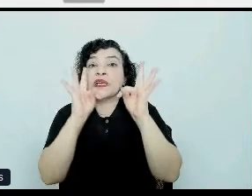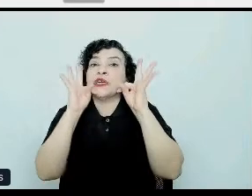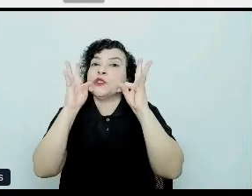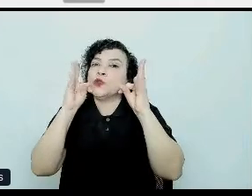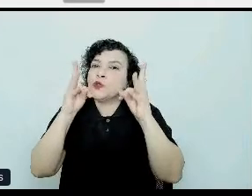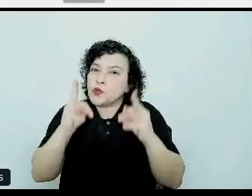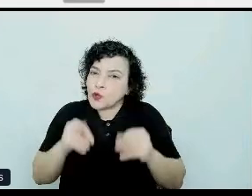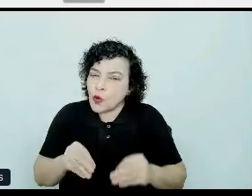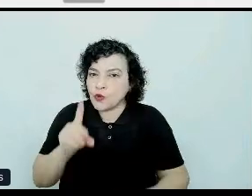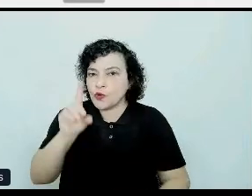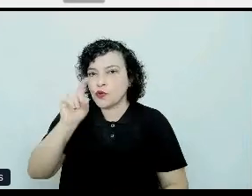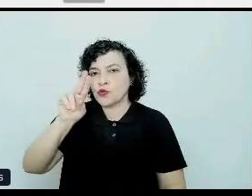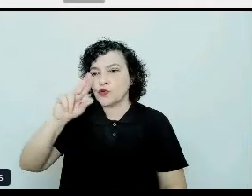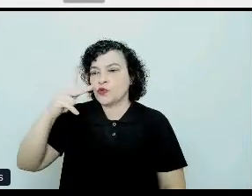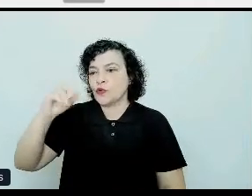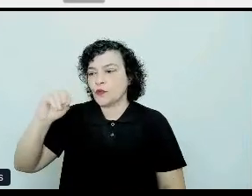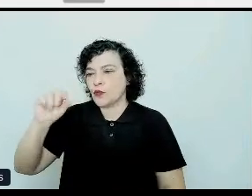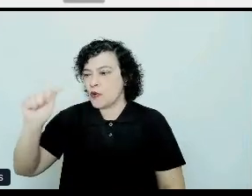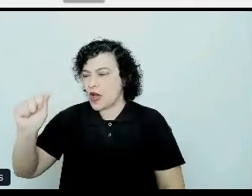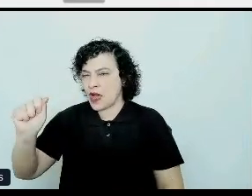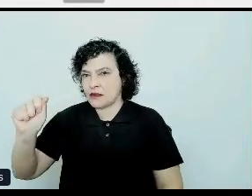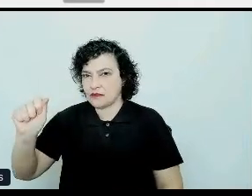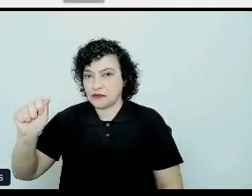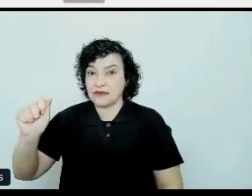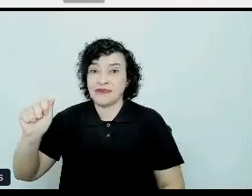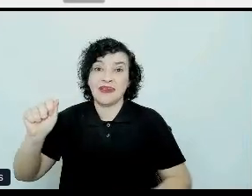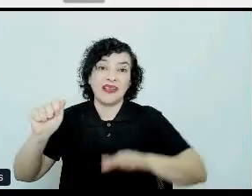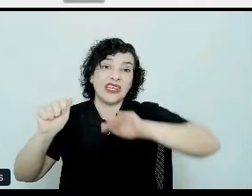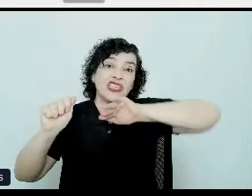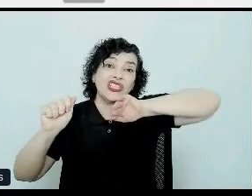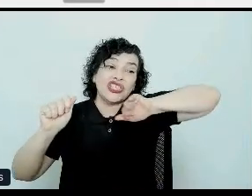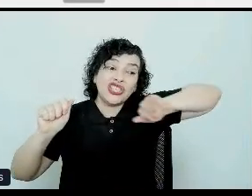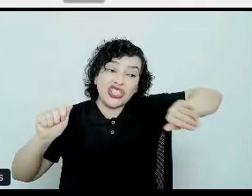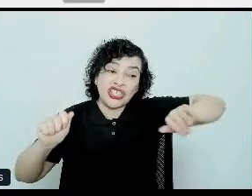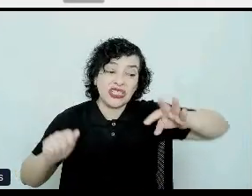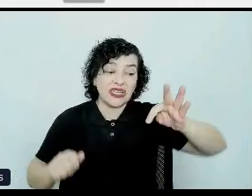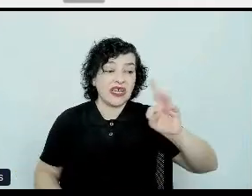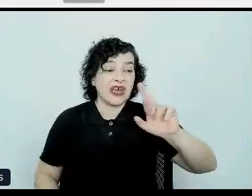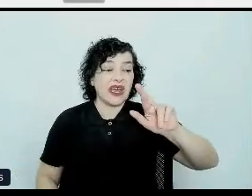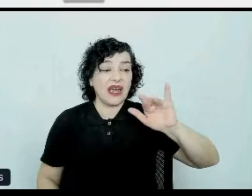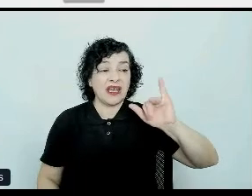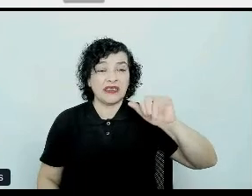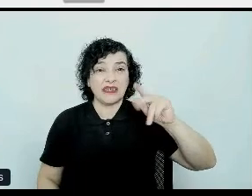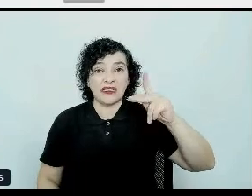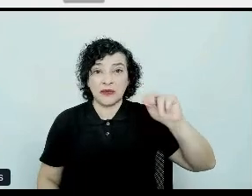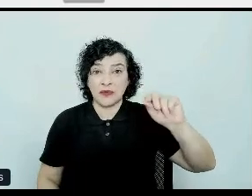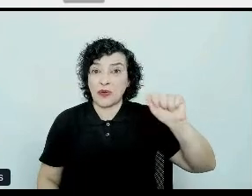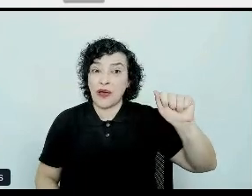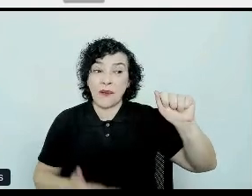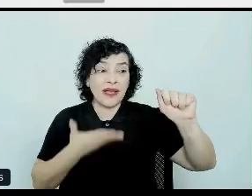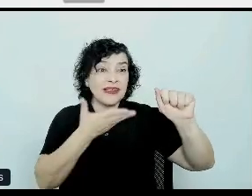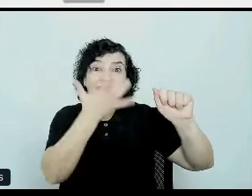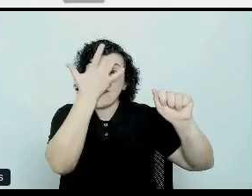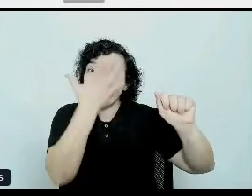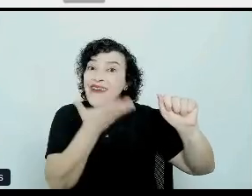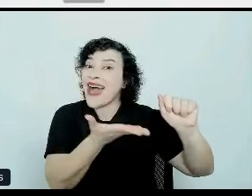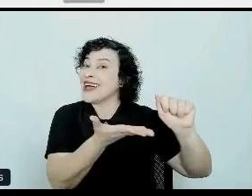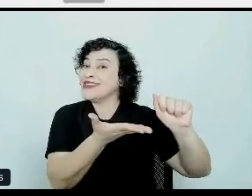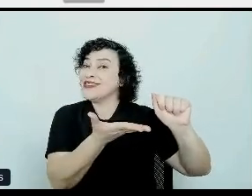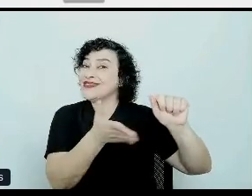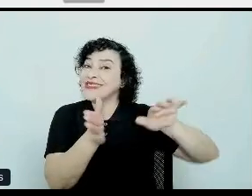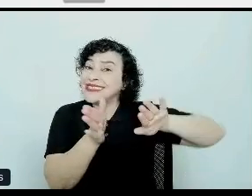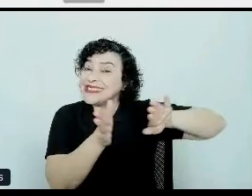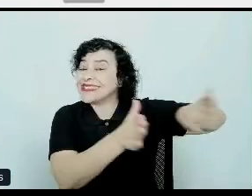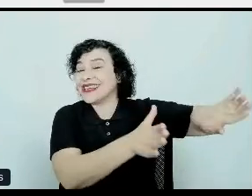A, e você deixa de fazer vários triplo As que são fáceis, né? Então, depois ali tem um exemplo mais